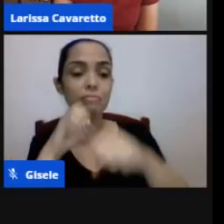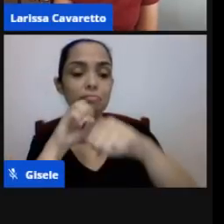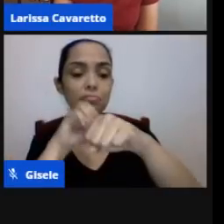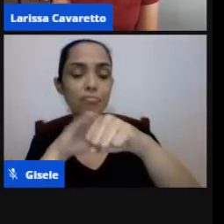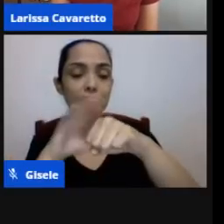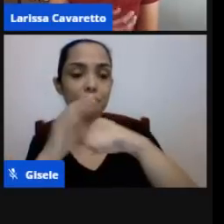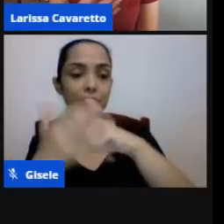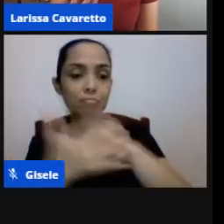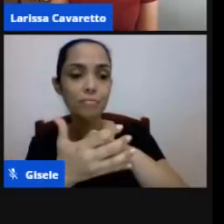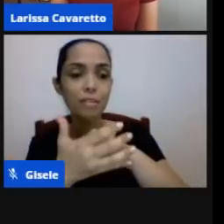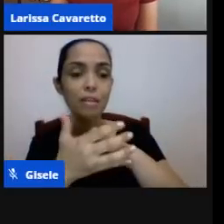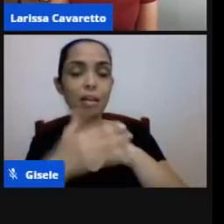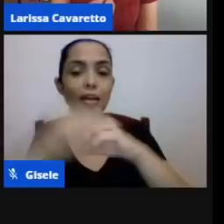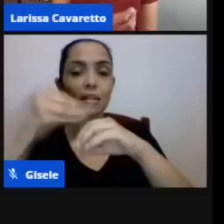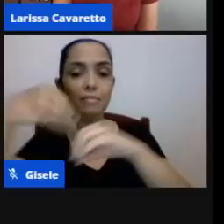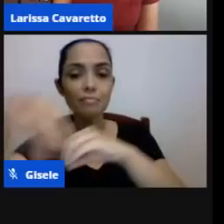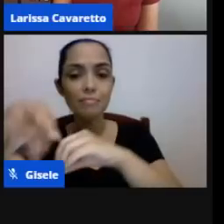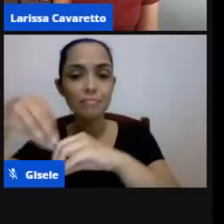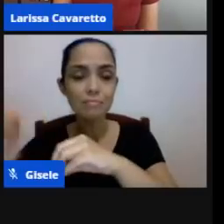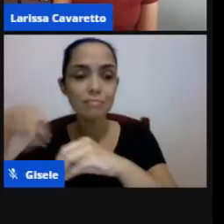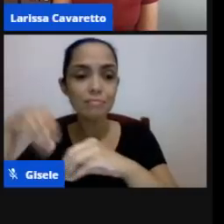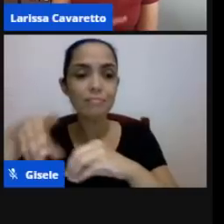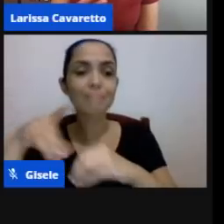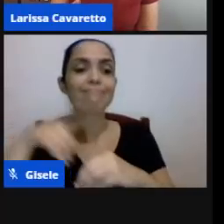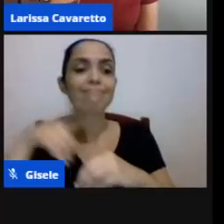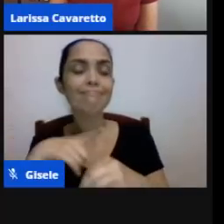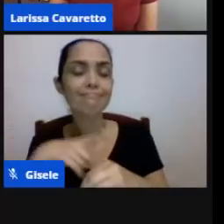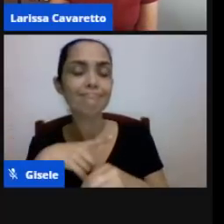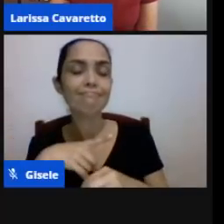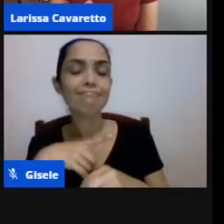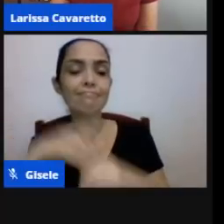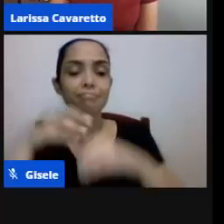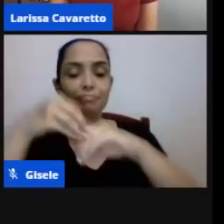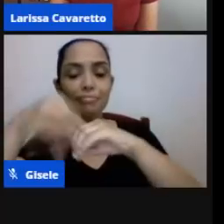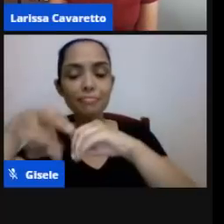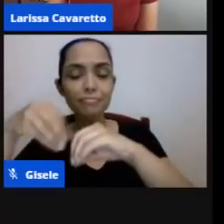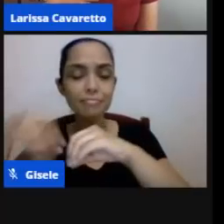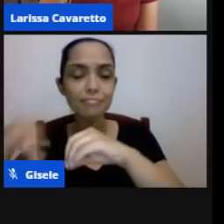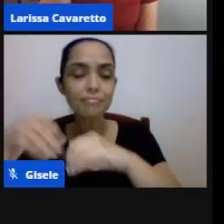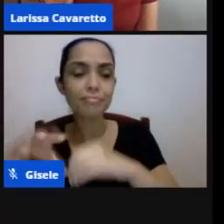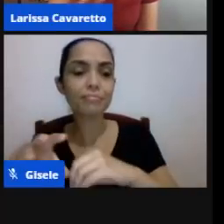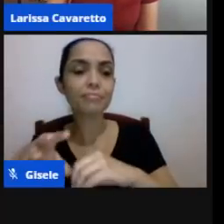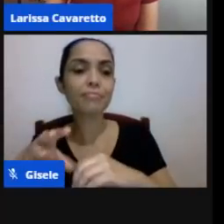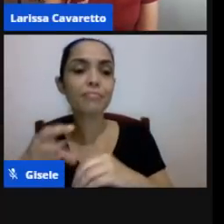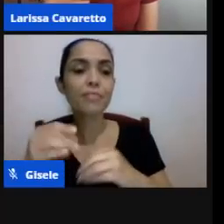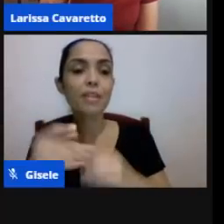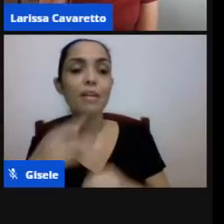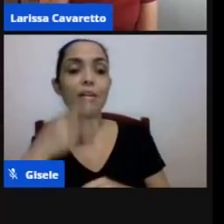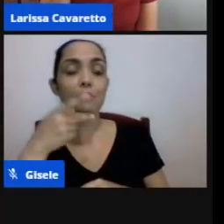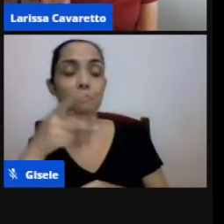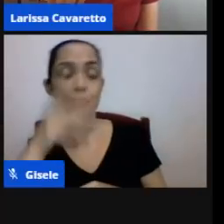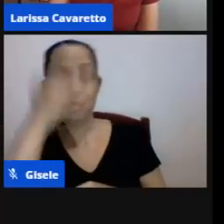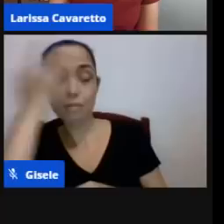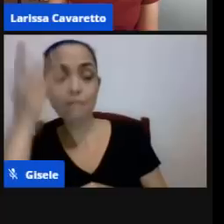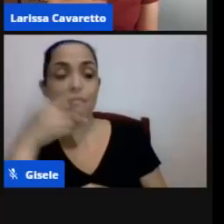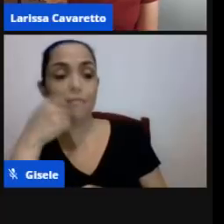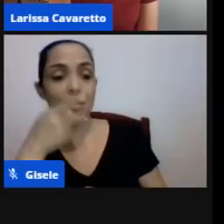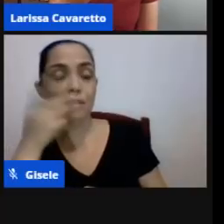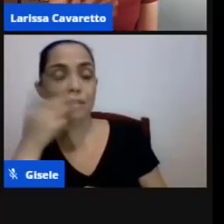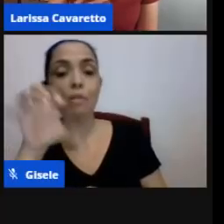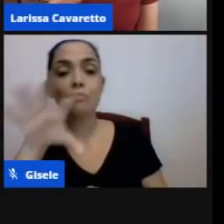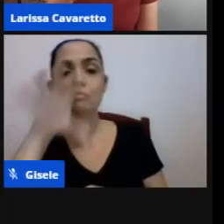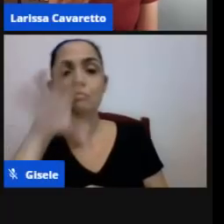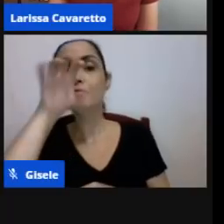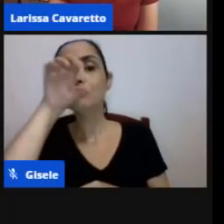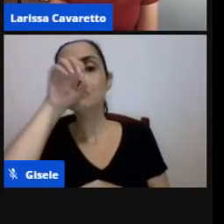o vírus. E é isso que transmite a Covid. A principal forma de transmissão é essa. Enquanto a pessoa fala, enquanto a pessoa respira,